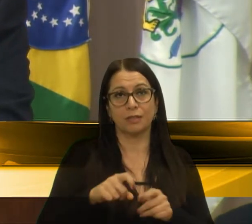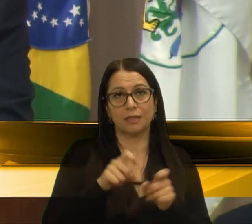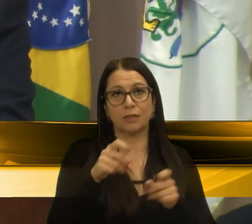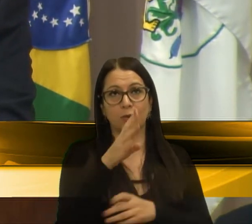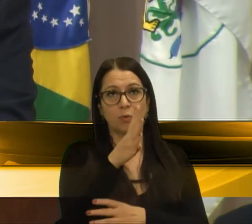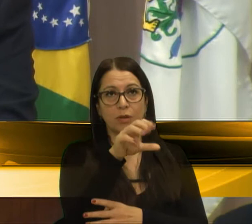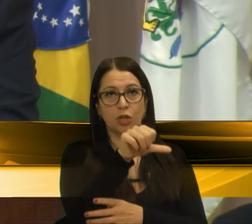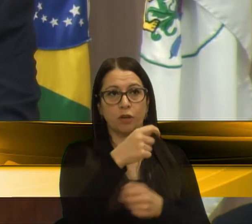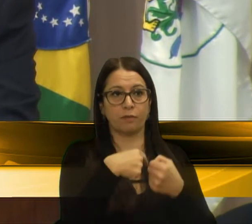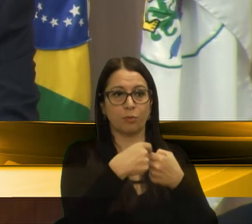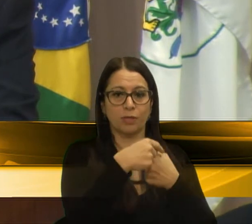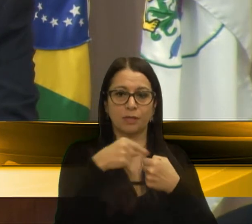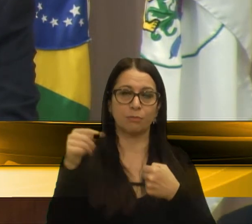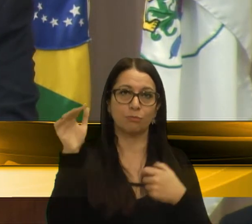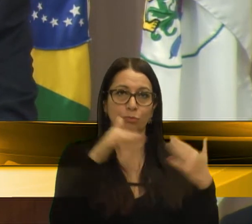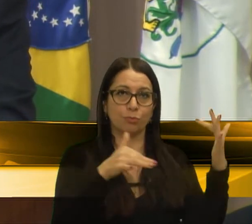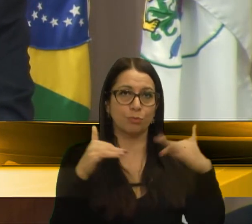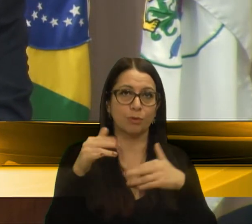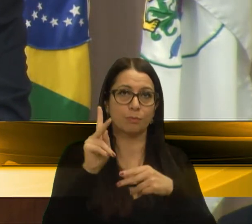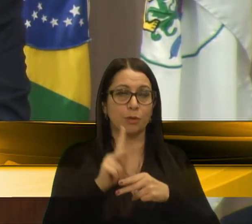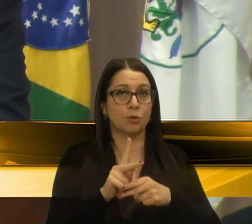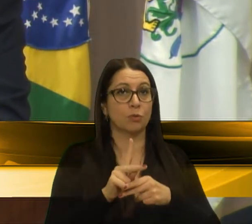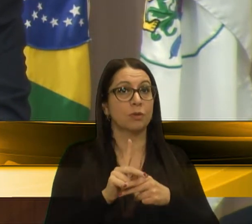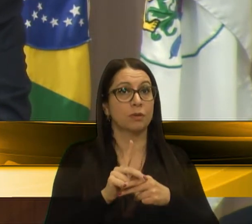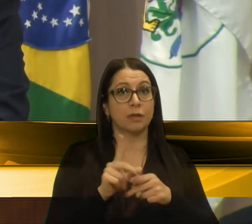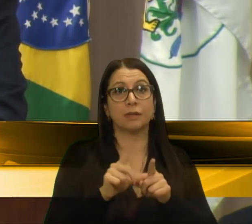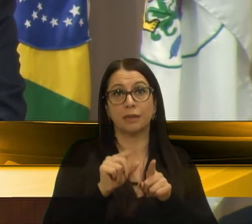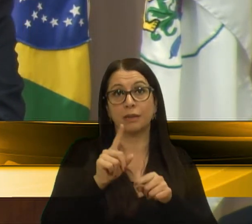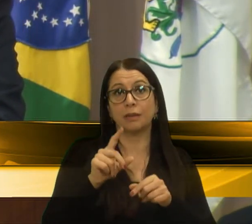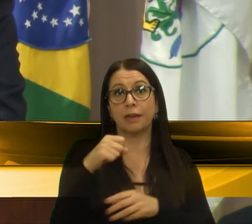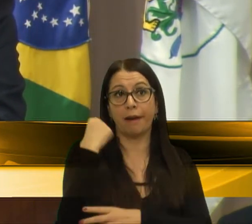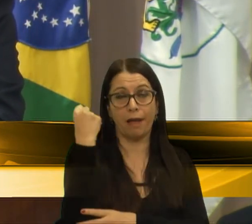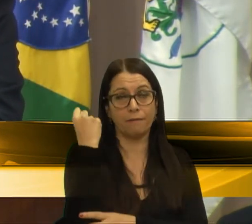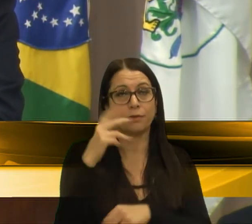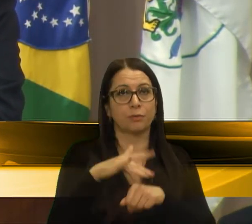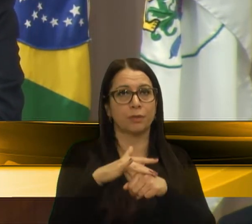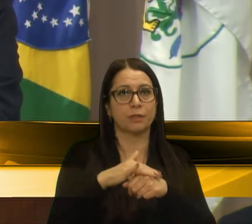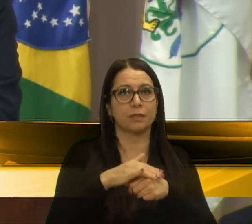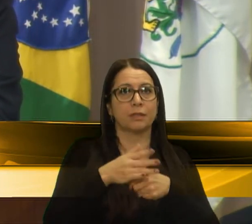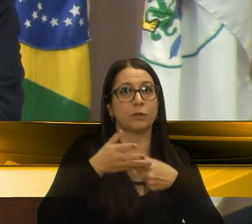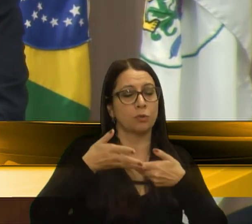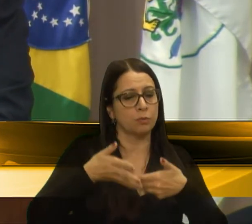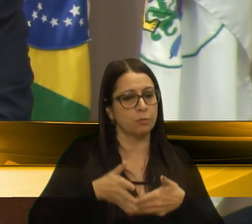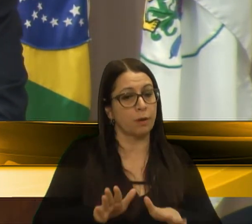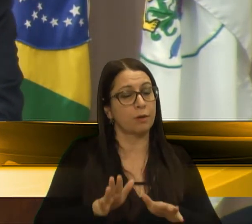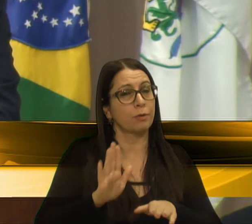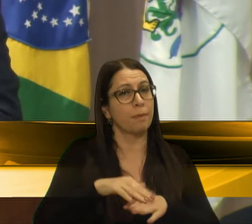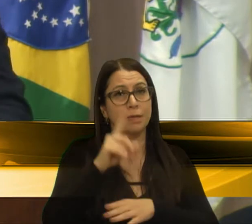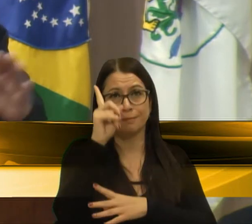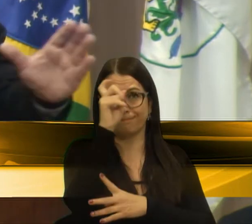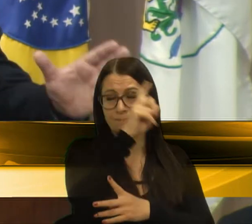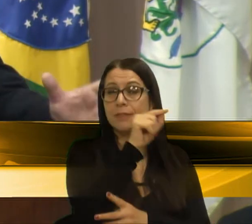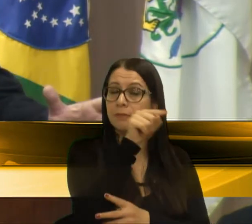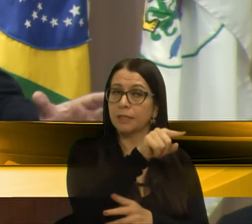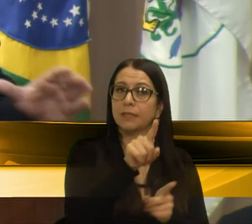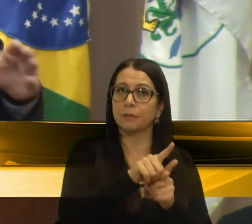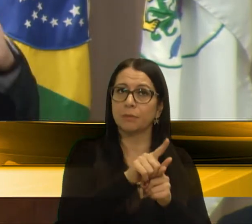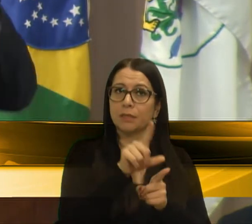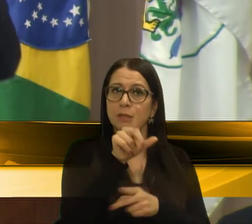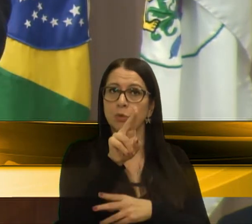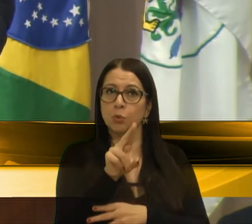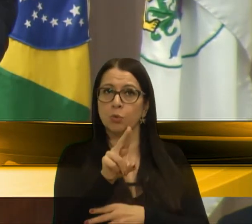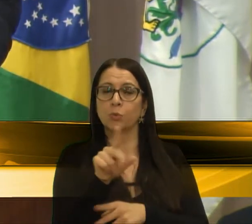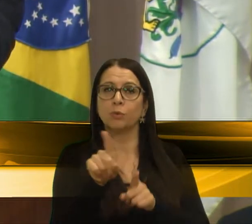49 municípios, pacientes de alta complexidade, todos os partos mais complicados vão lá, e está a Luciana